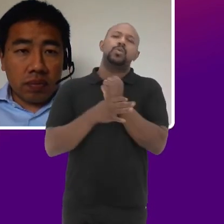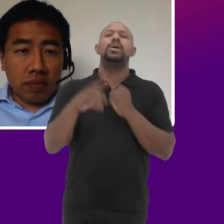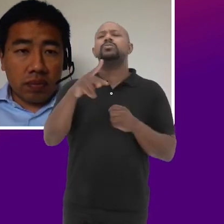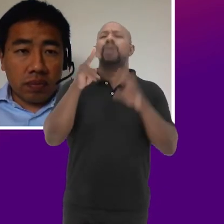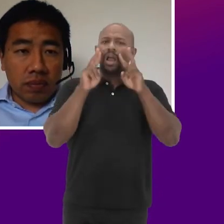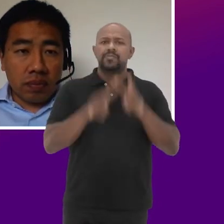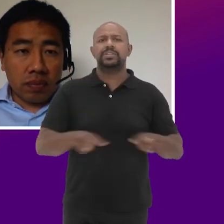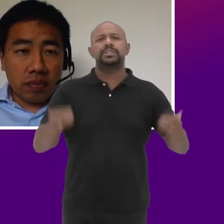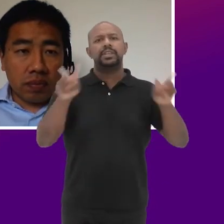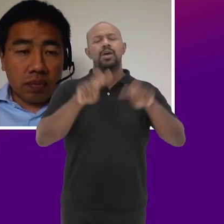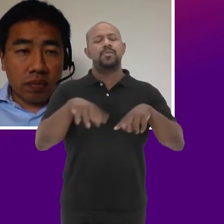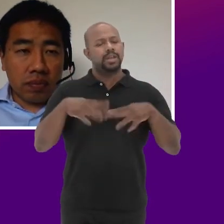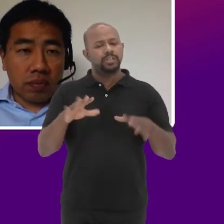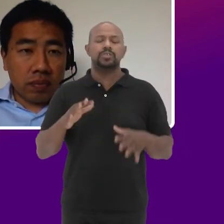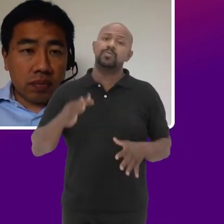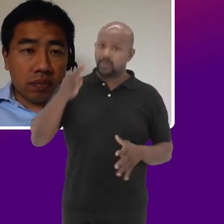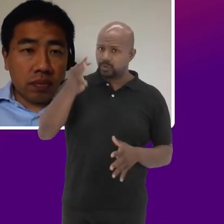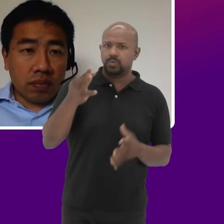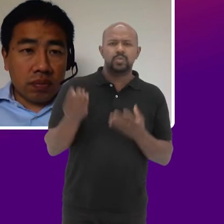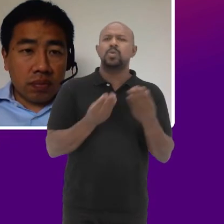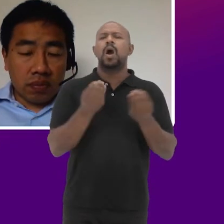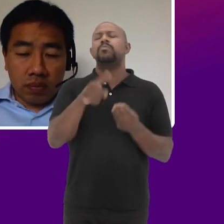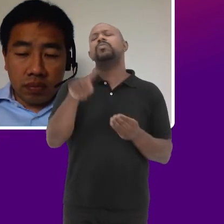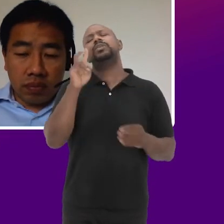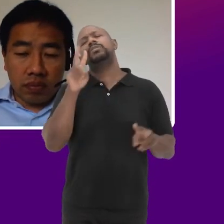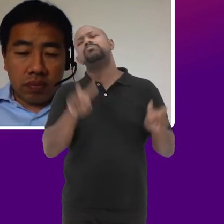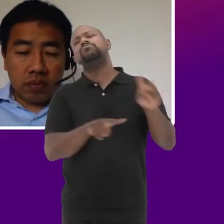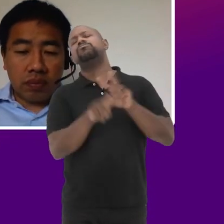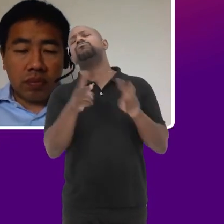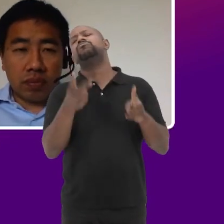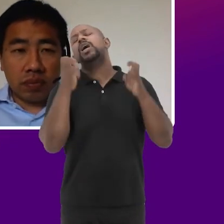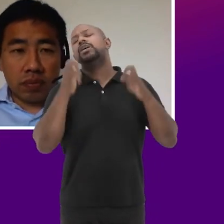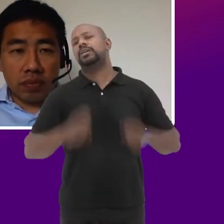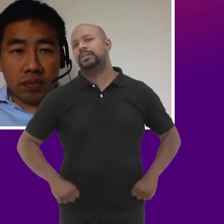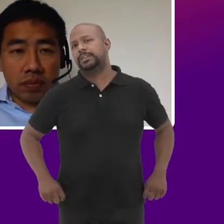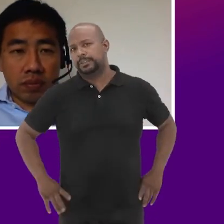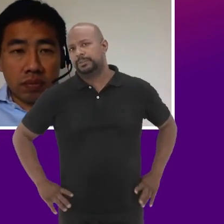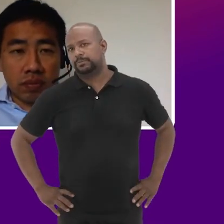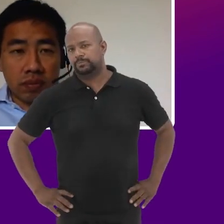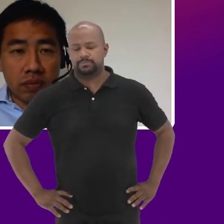Trazer essa sua visão aí de futuro, como é que você vê isso?